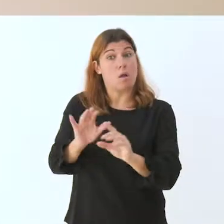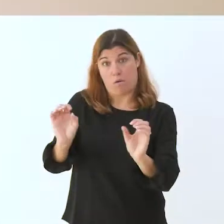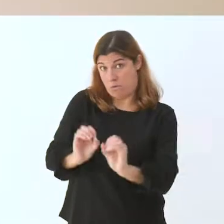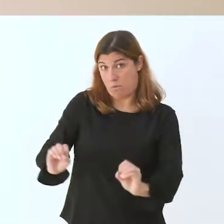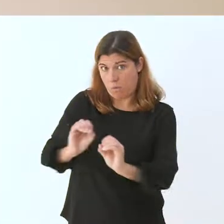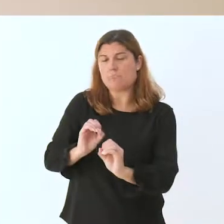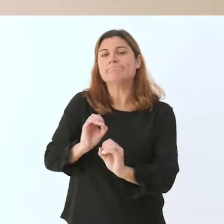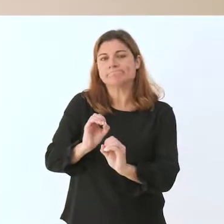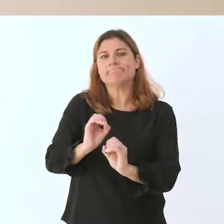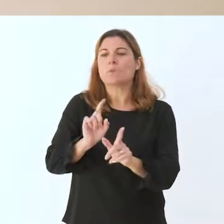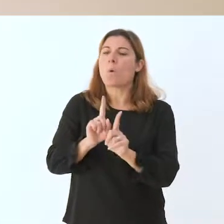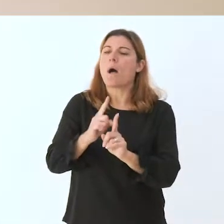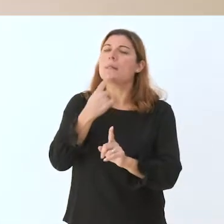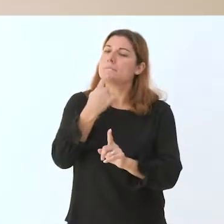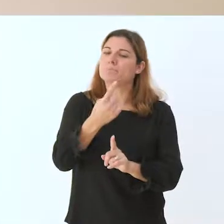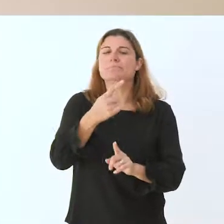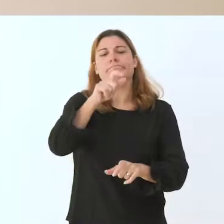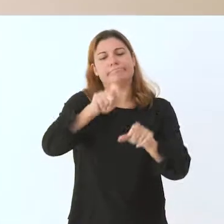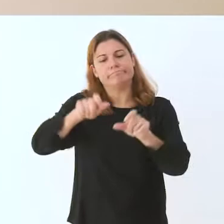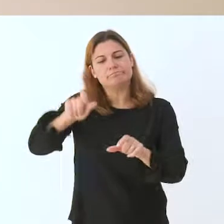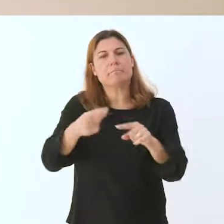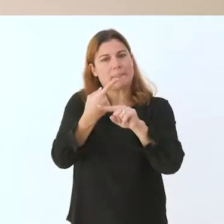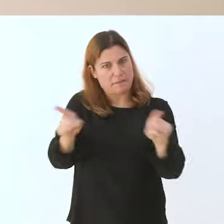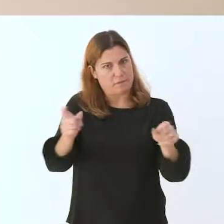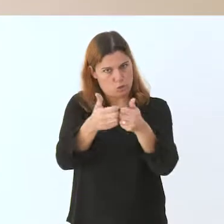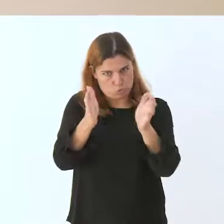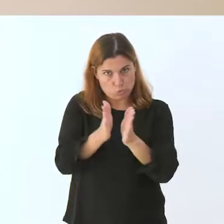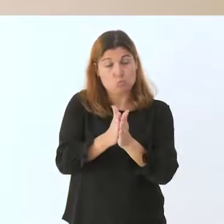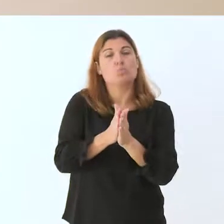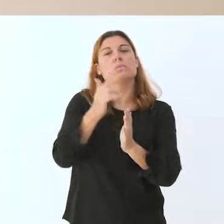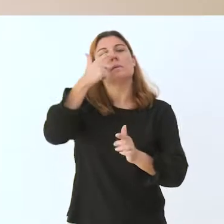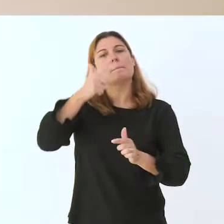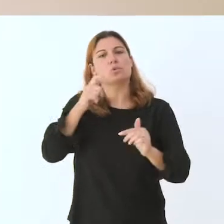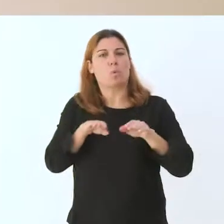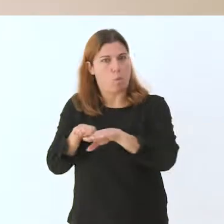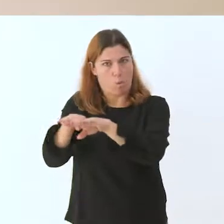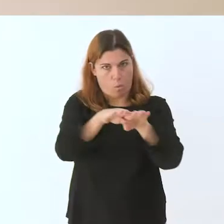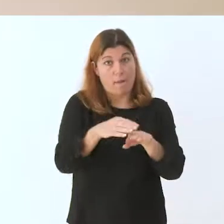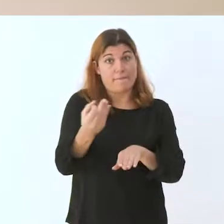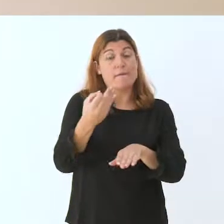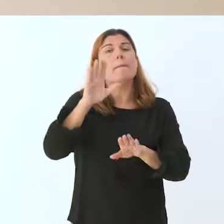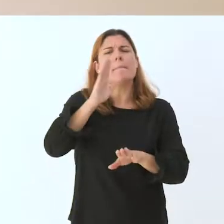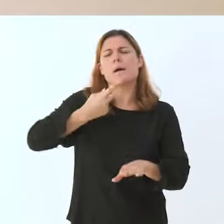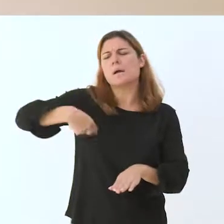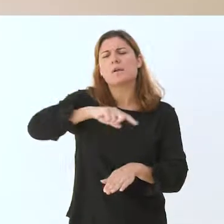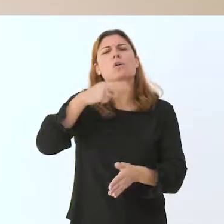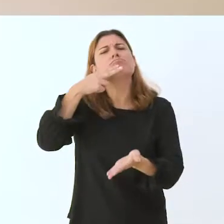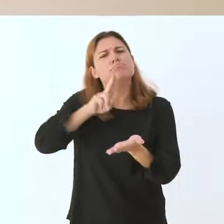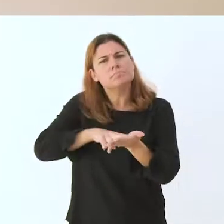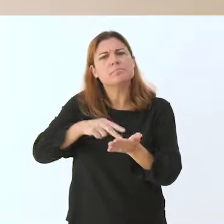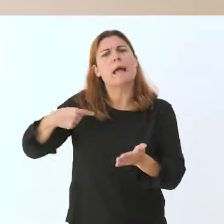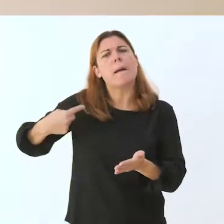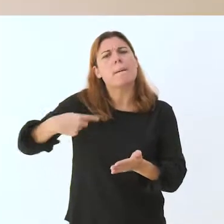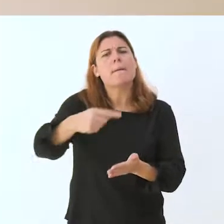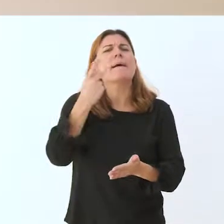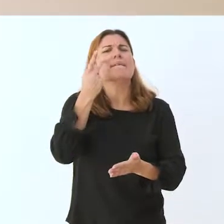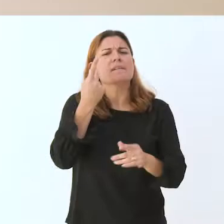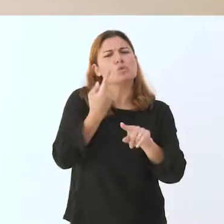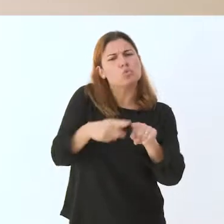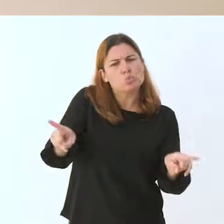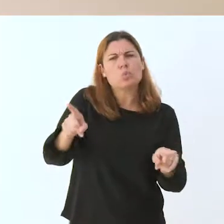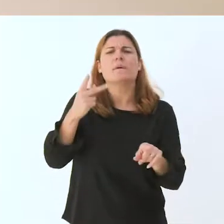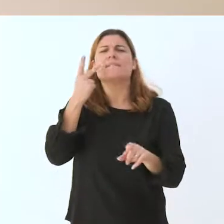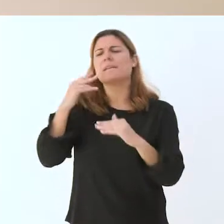discriminação, diz-se de cor: somos todos diferentes e todos iguais. Mas como vivemos nós essa diferença e